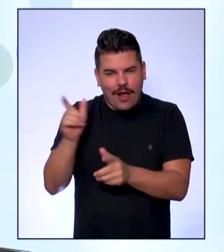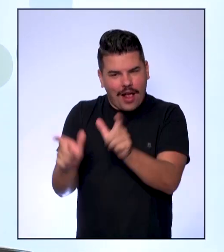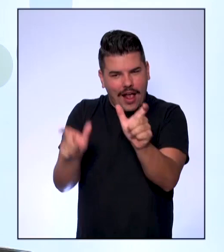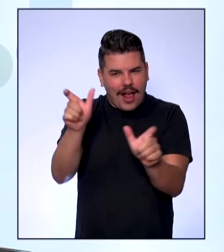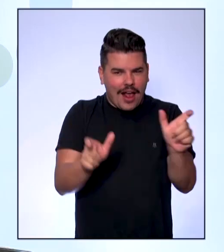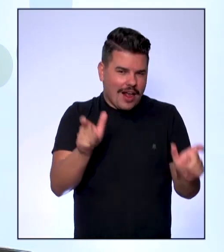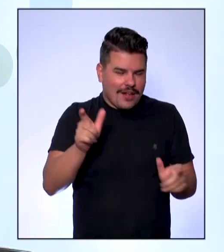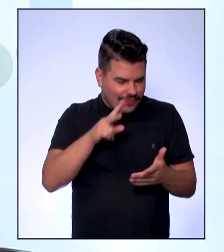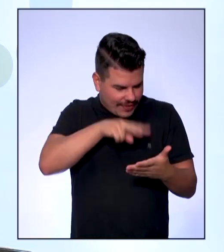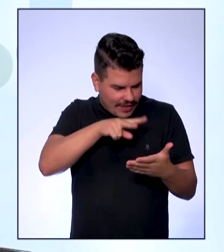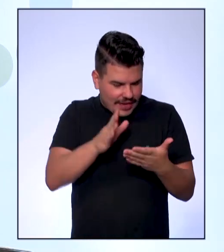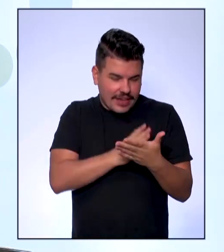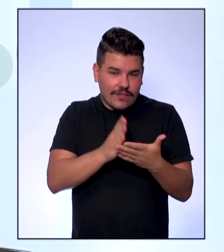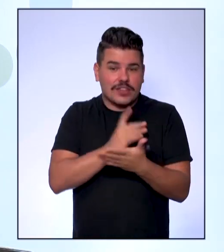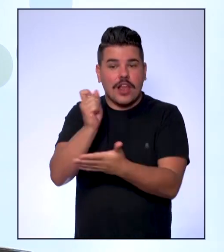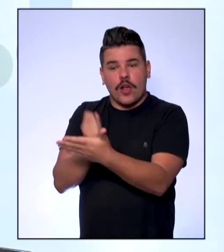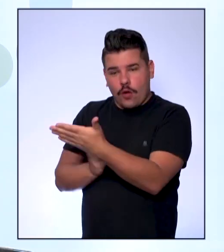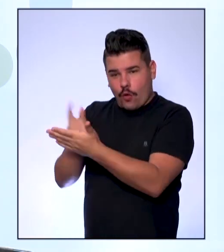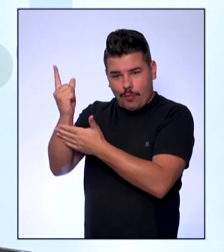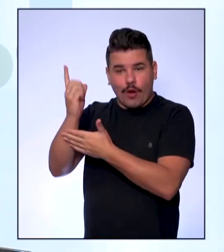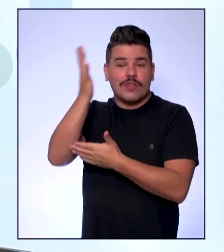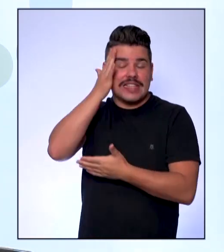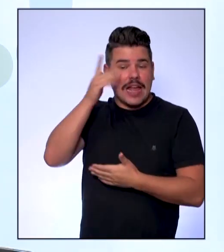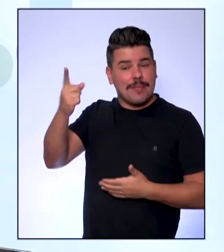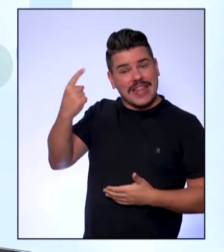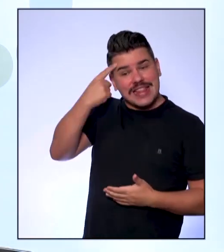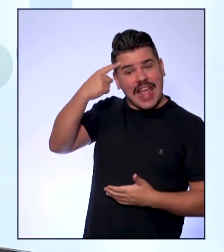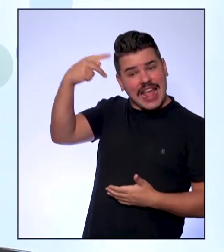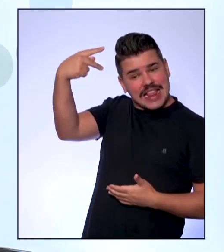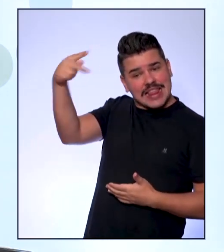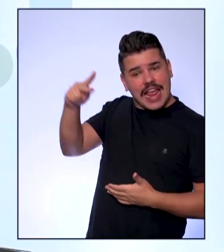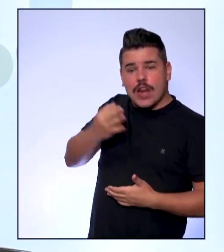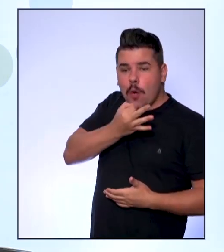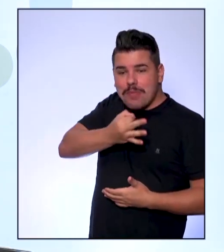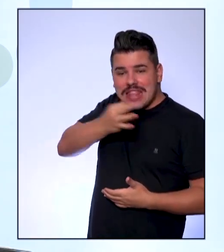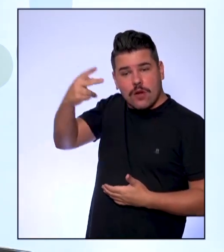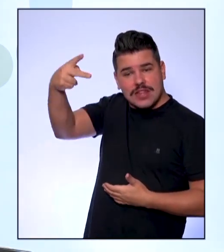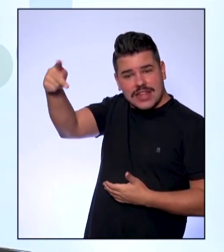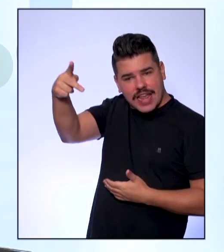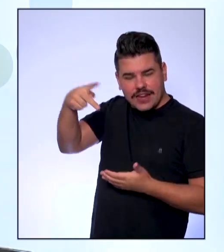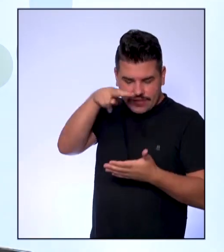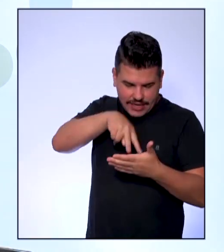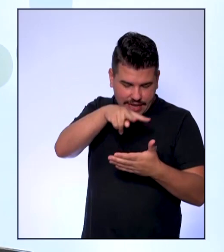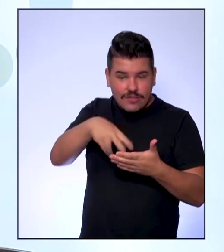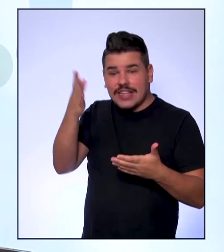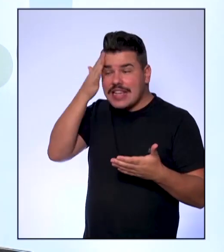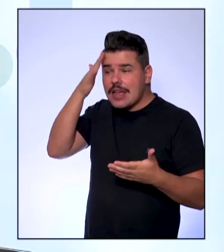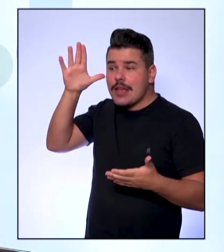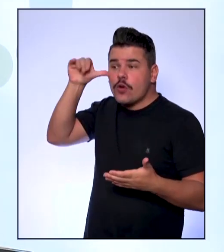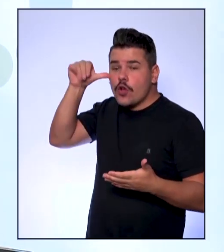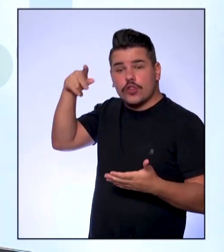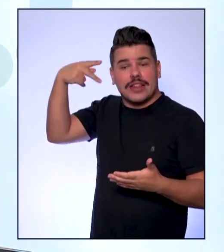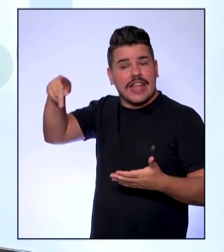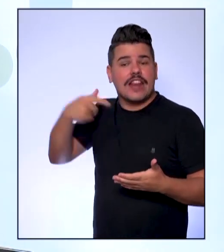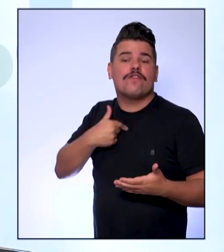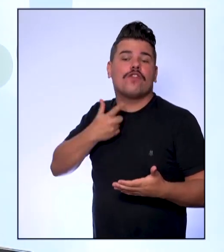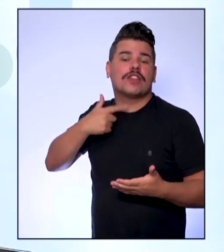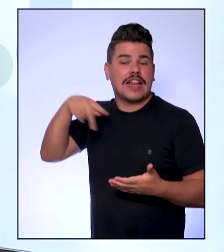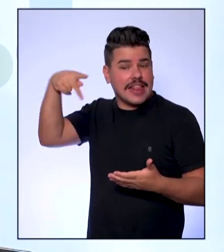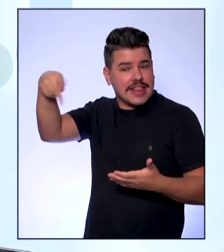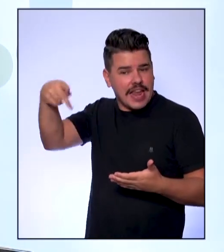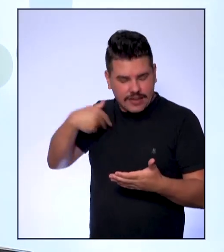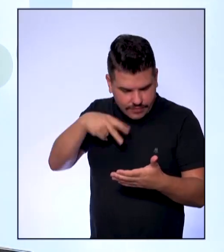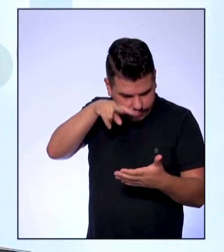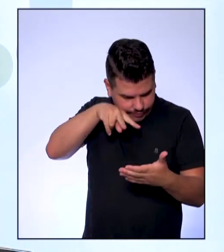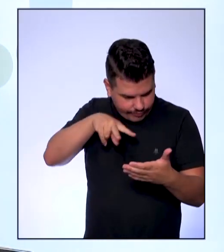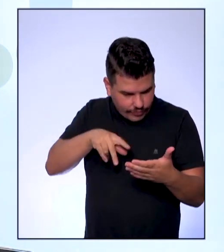bem claro quando você compra aquele livro que você está comprando a opinião daquela pessoa. Você quer saber o que ela está dizendo para você. Mas quando a gente